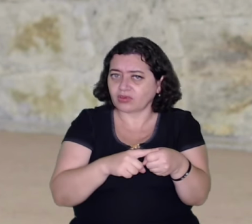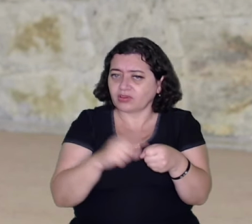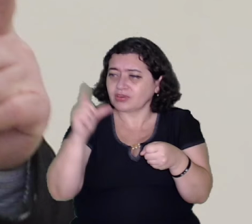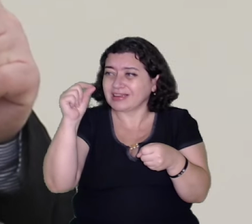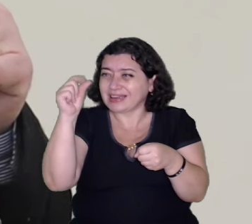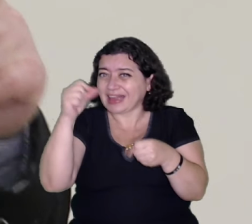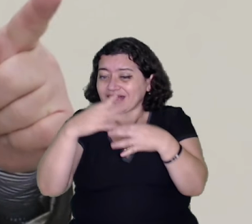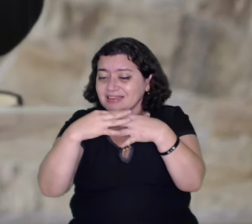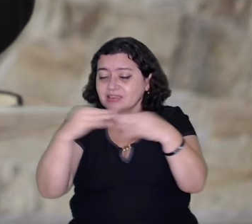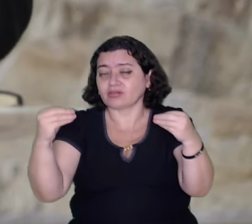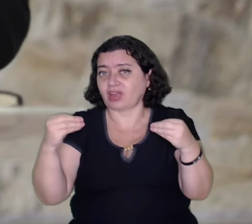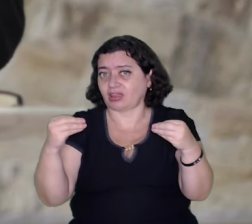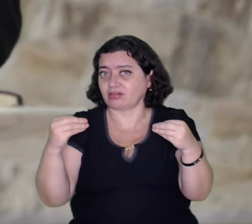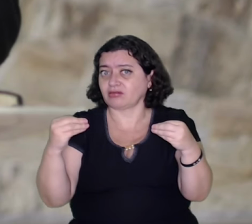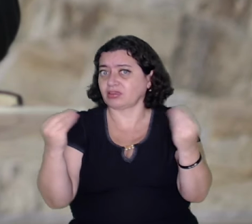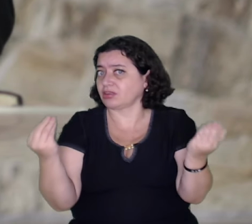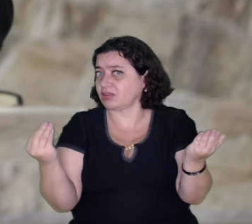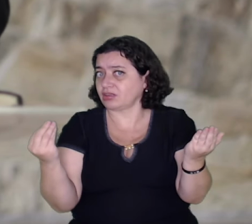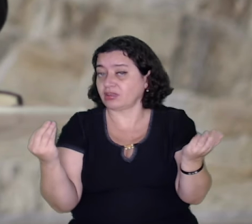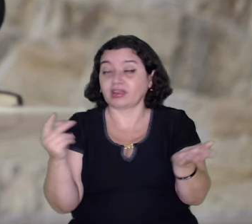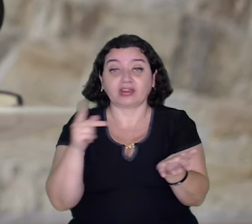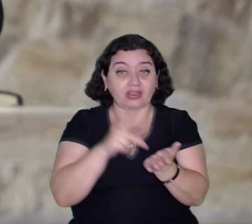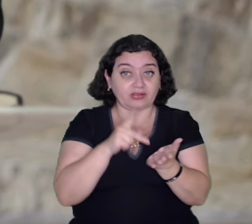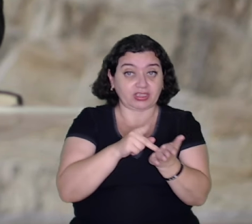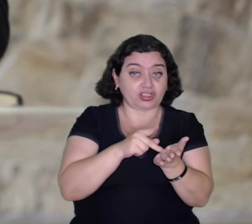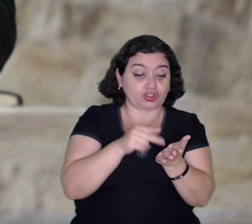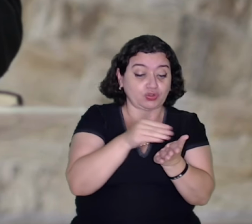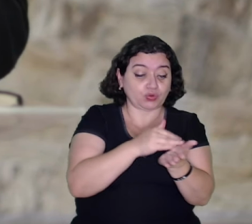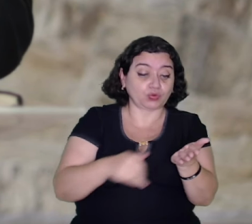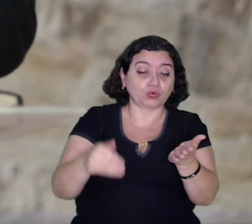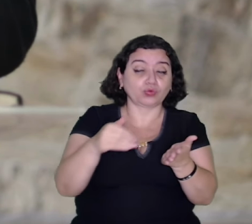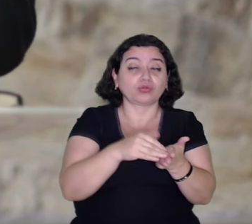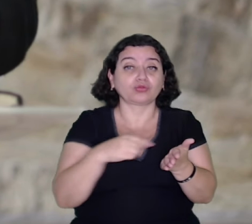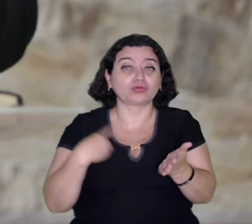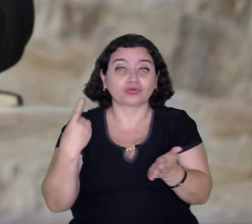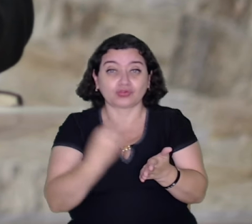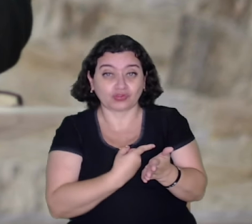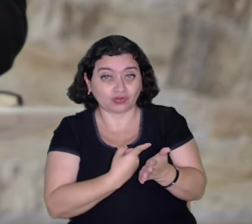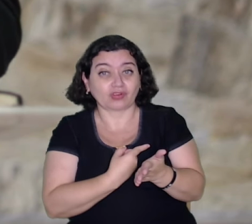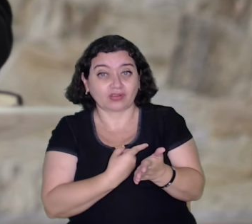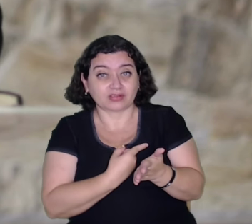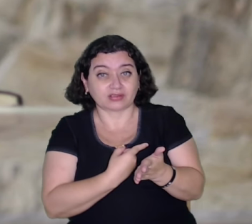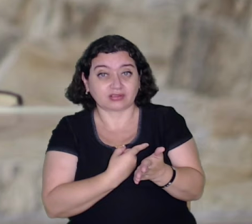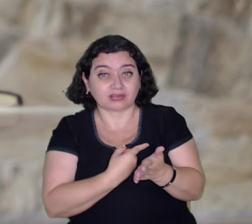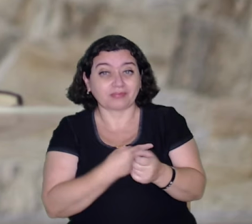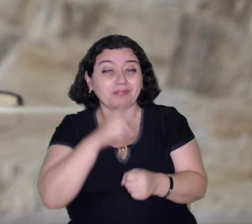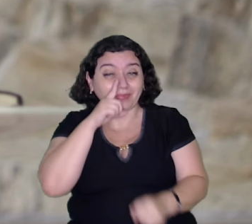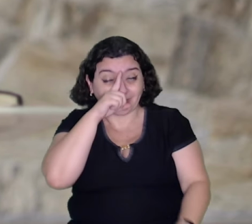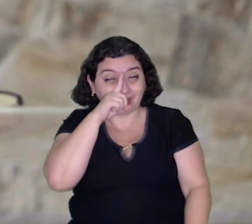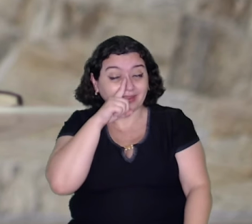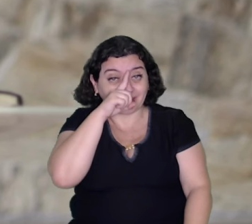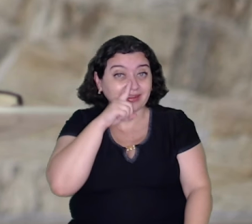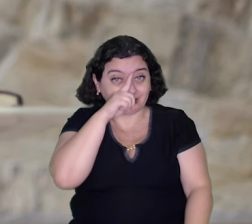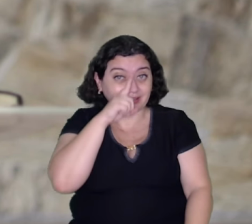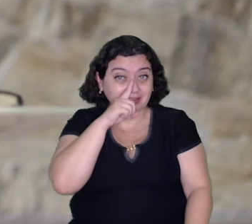A verdade é, queridos, que todos nós corremos o risco